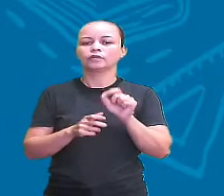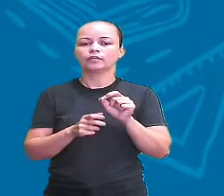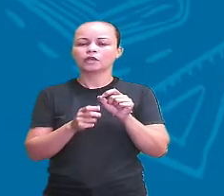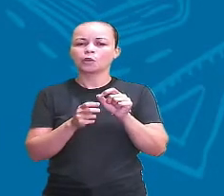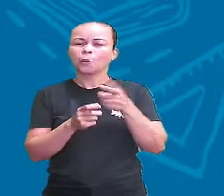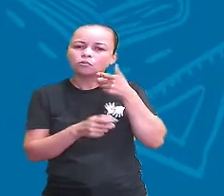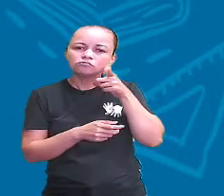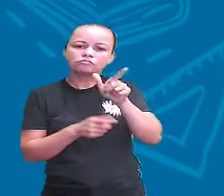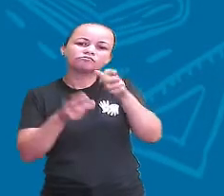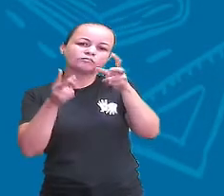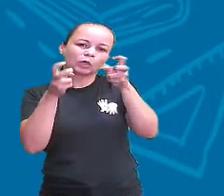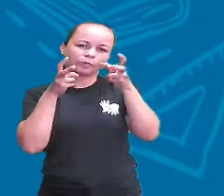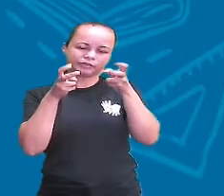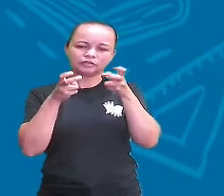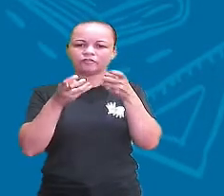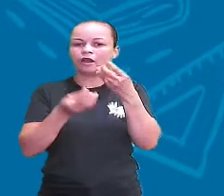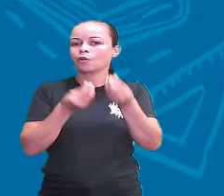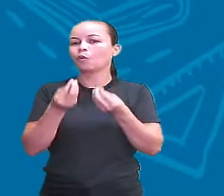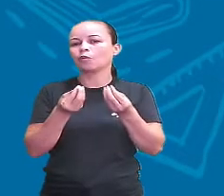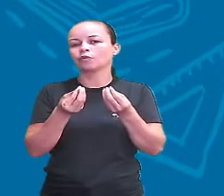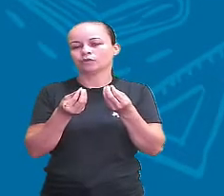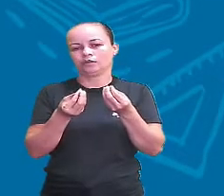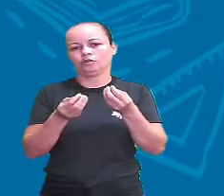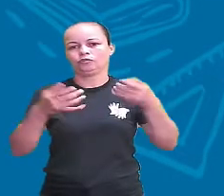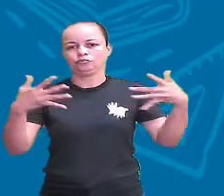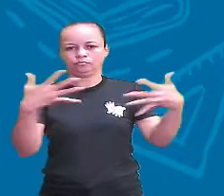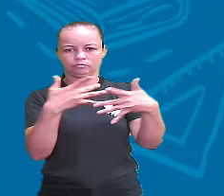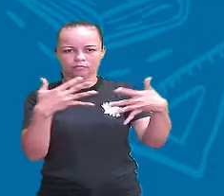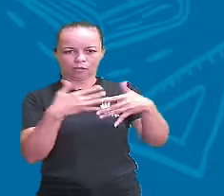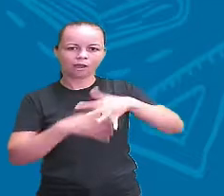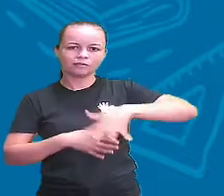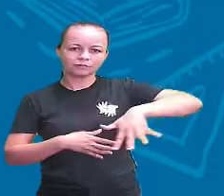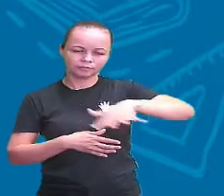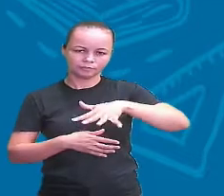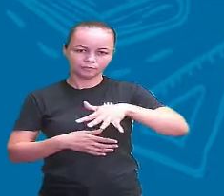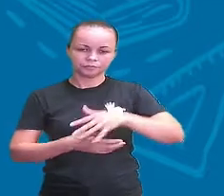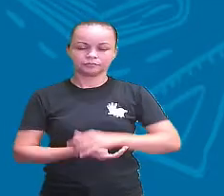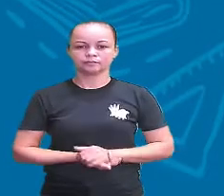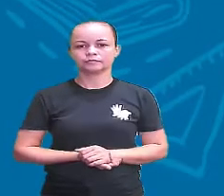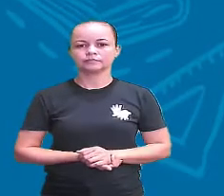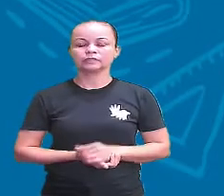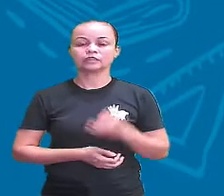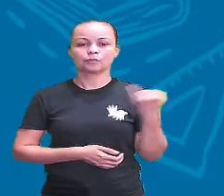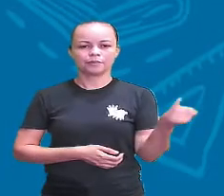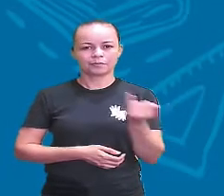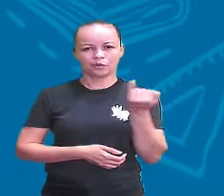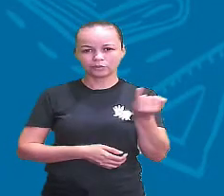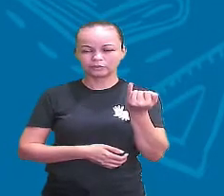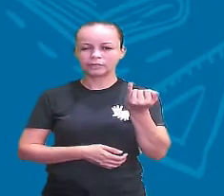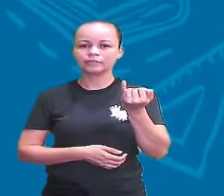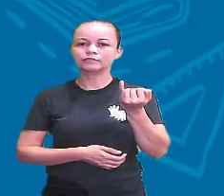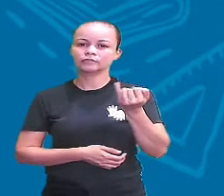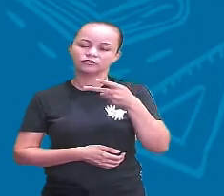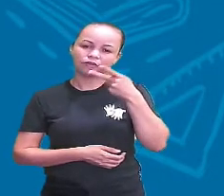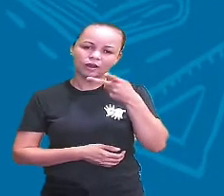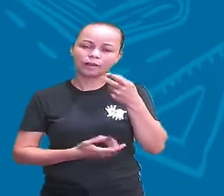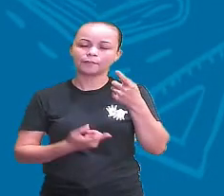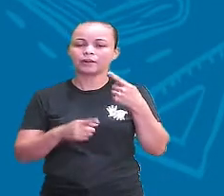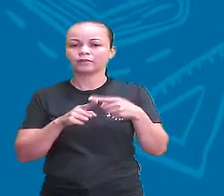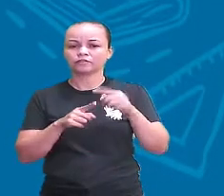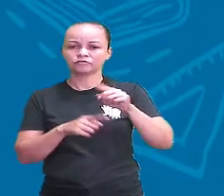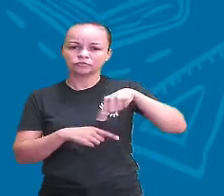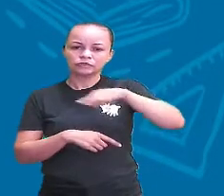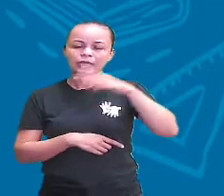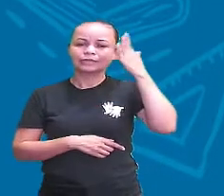observar como espaço urbano, tá certo? É importante a gente falar isso para poder diferenciar do